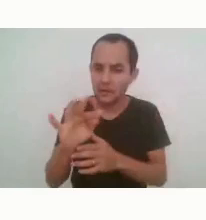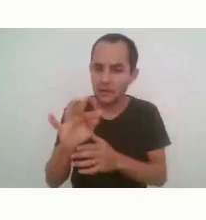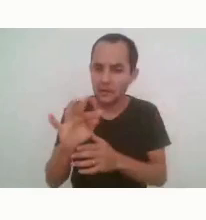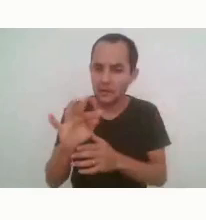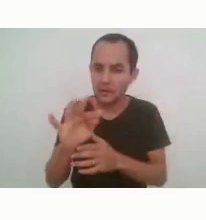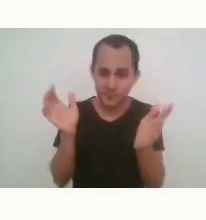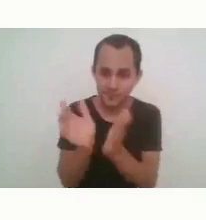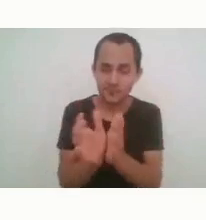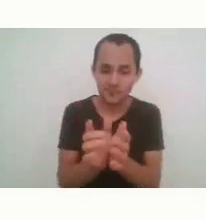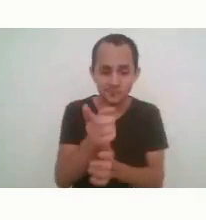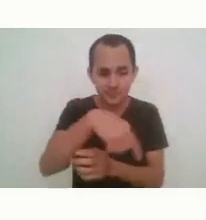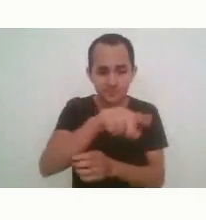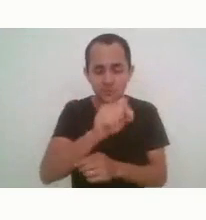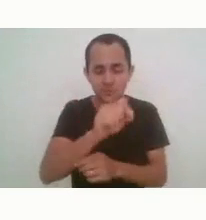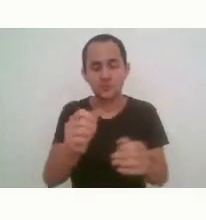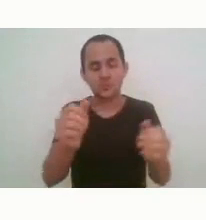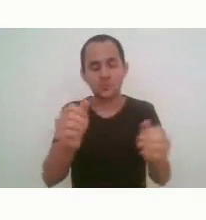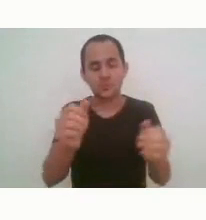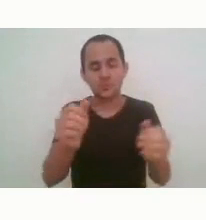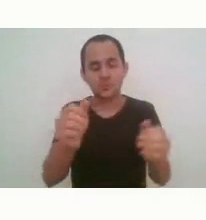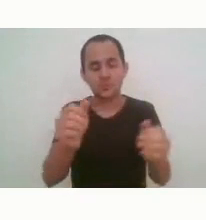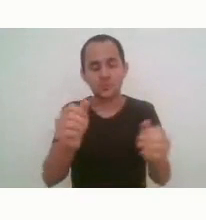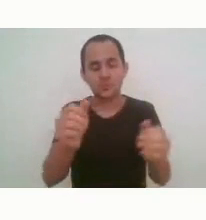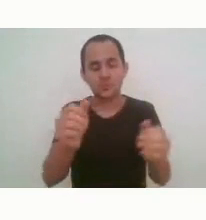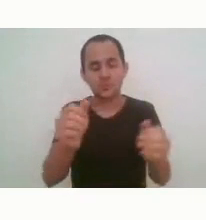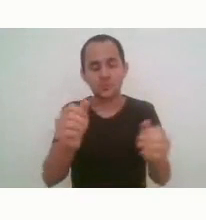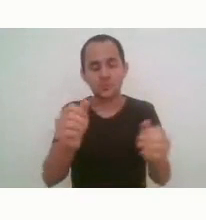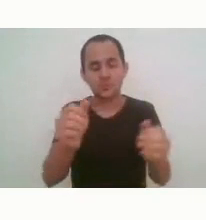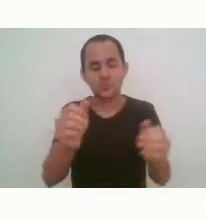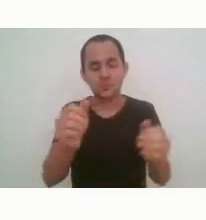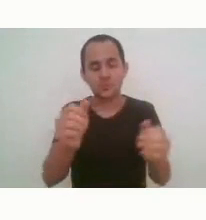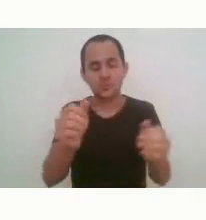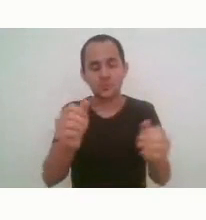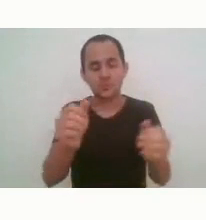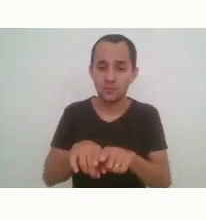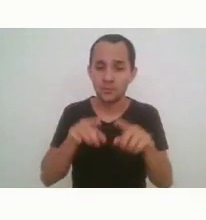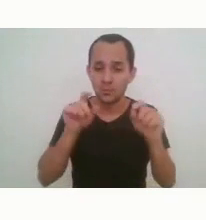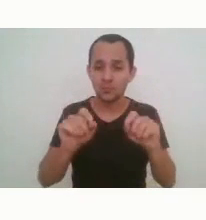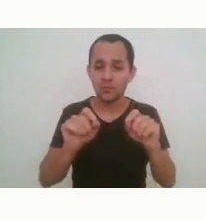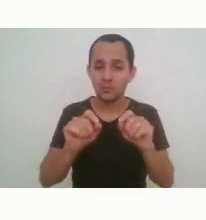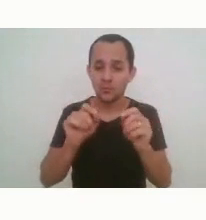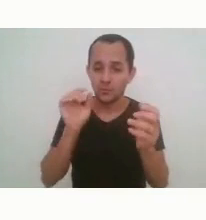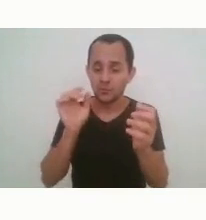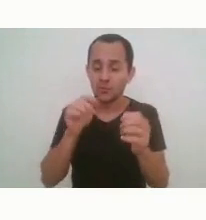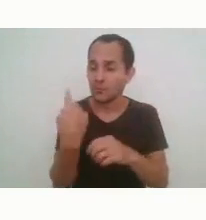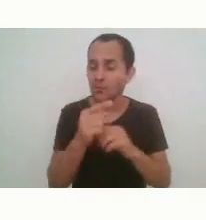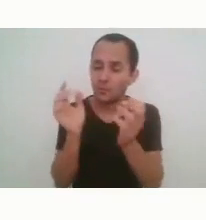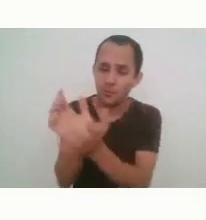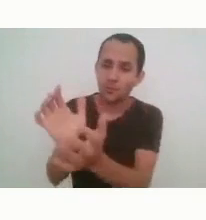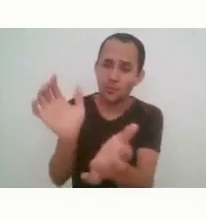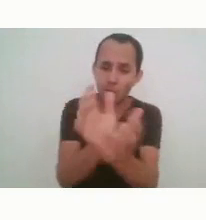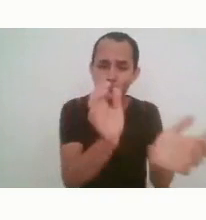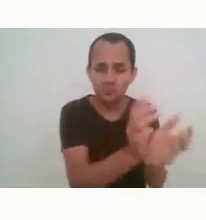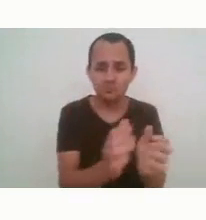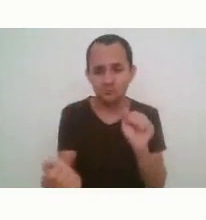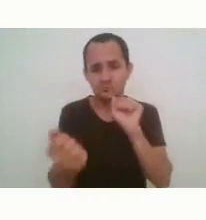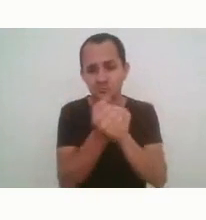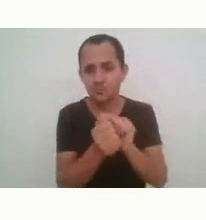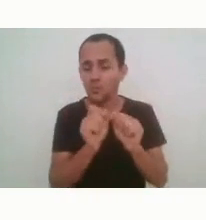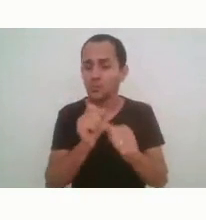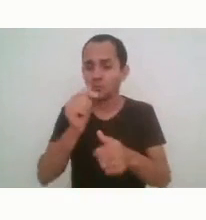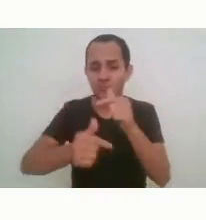governamental para o nosso lado, nós temos que trazer o setor privado para o nosso lado, para que a gente possa trabalhar